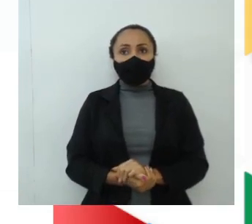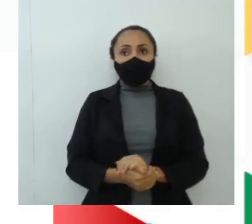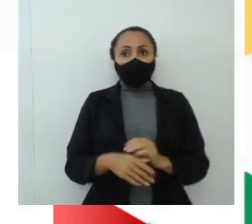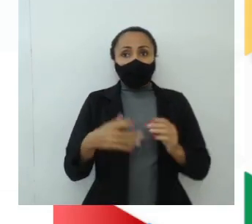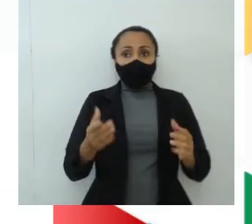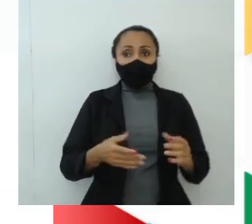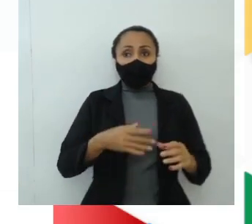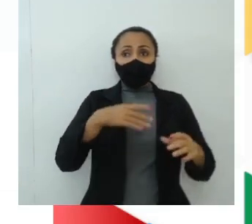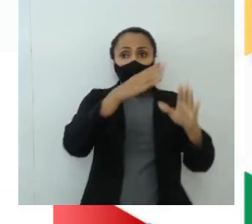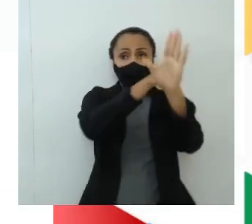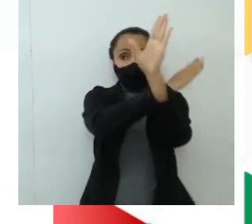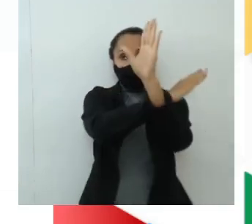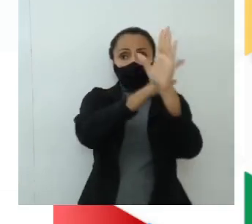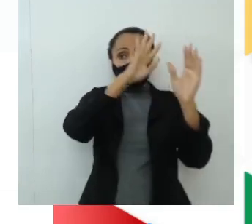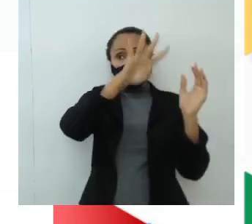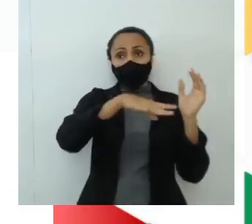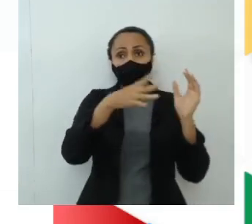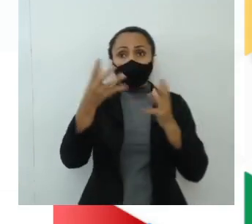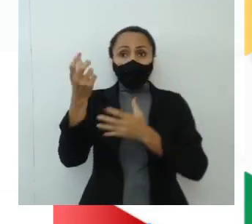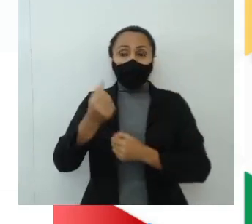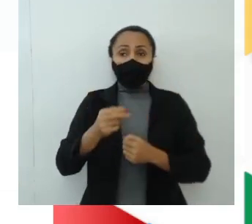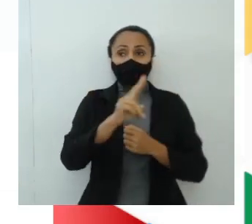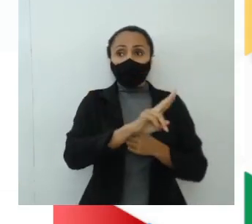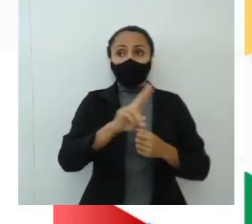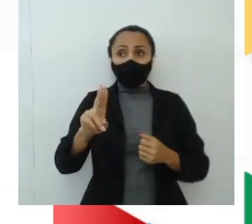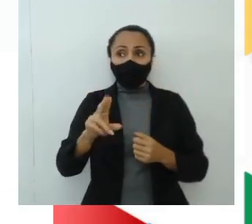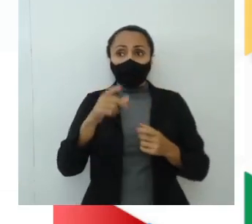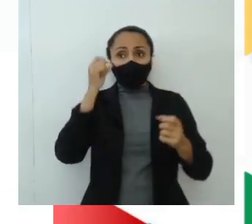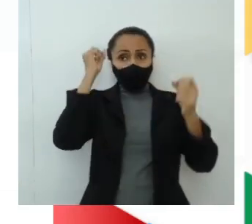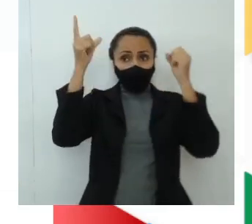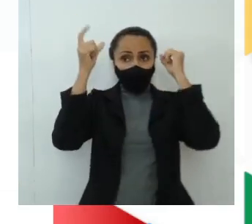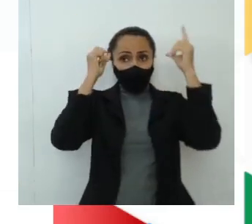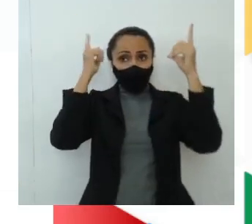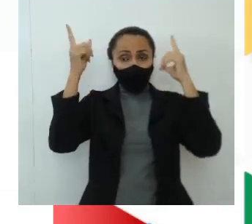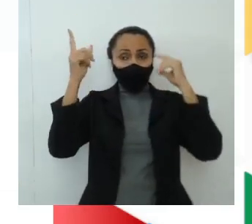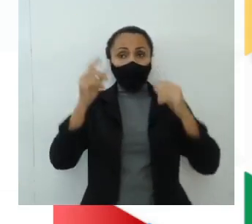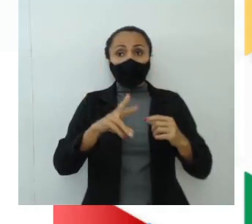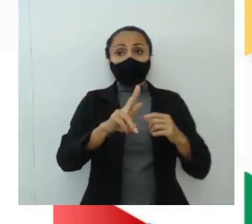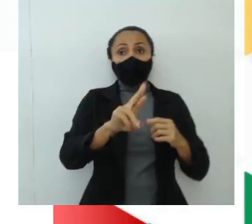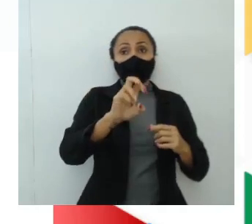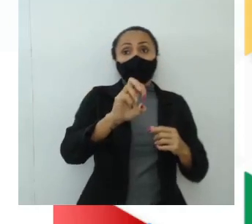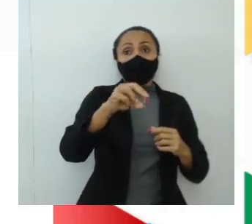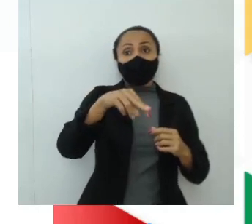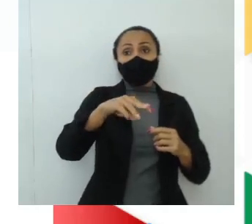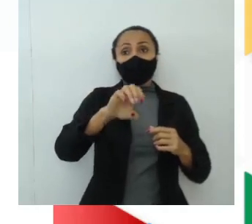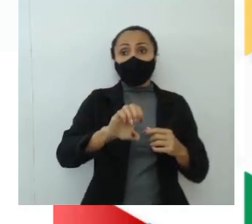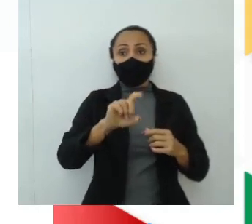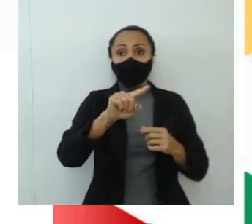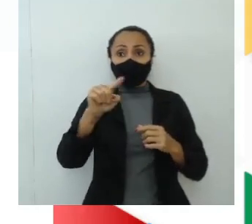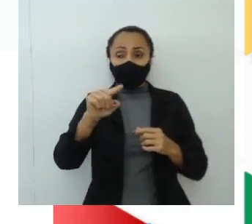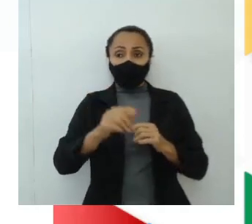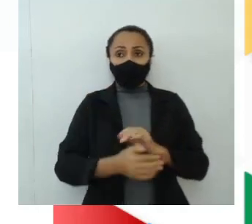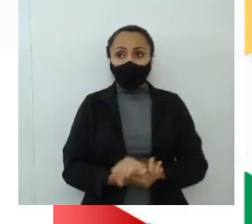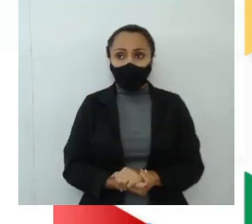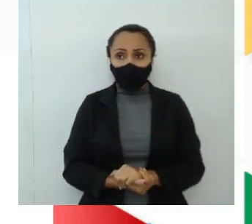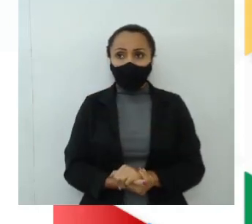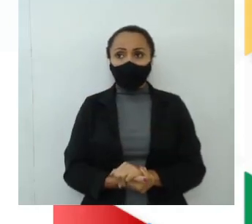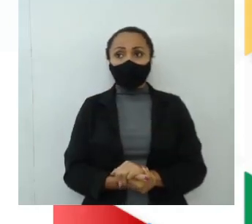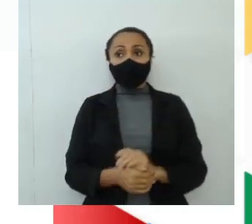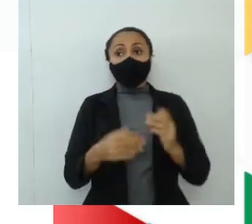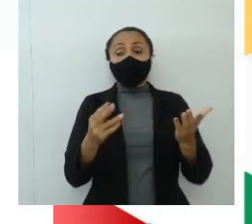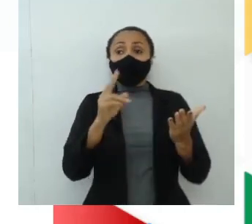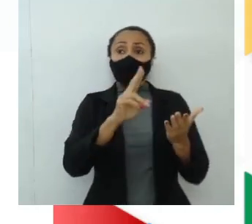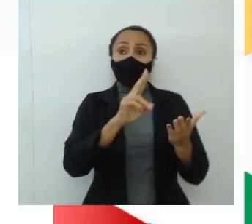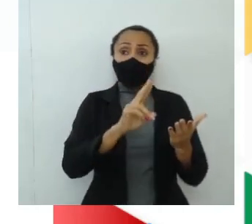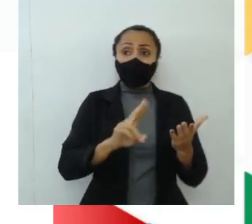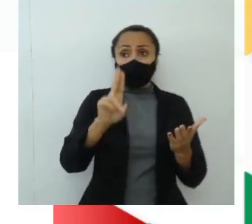Plano cartesiano recebeu esse nome por ter sido idealizado por o francês René Descartes.